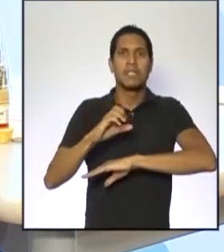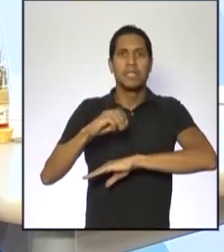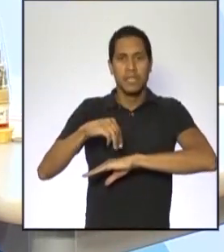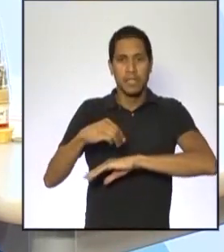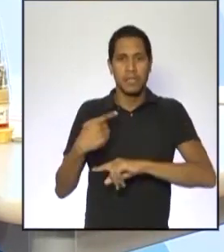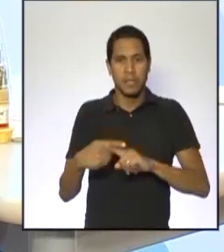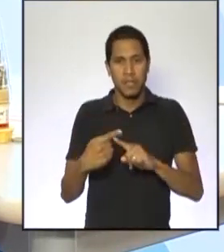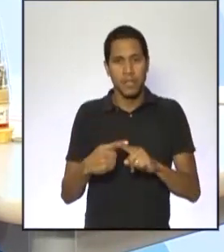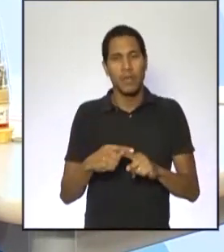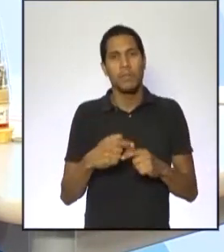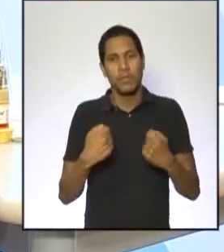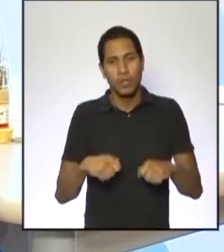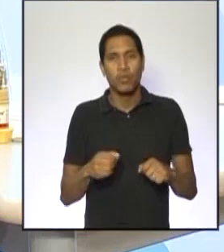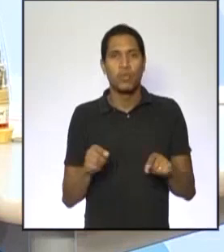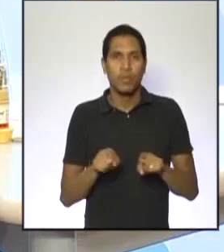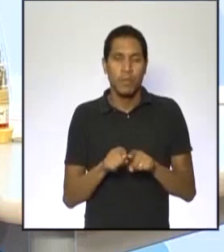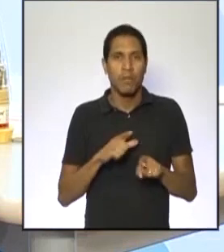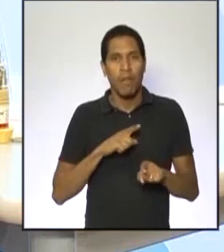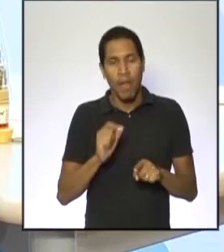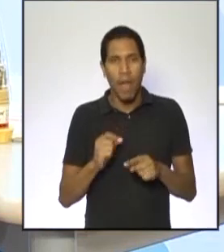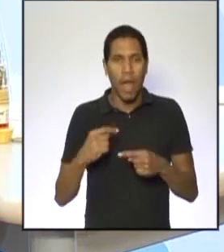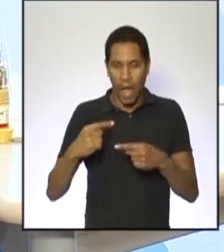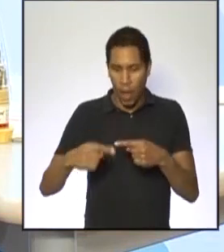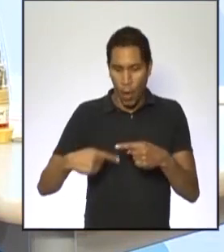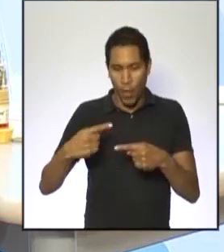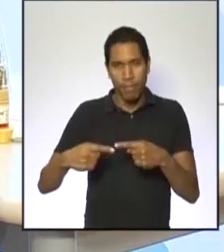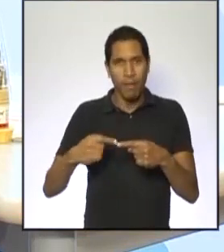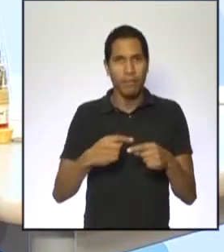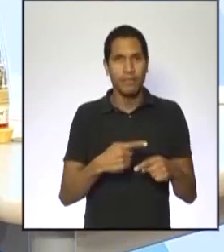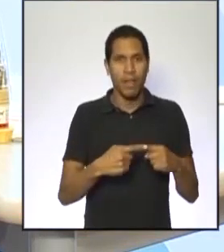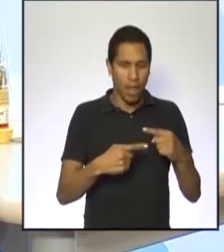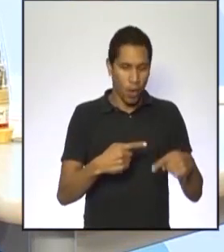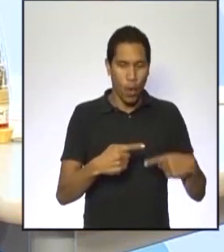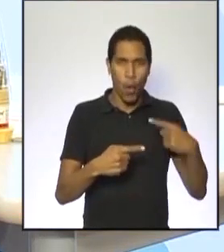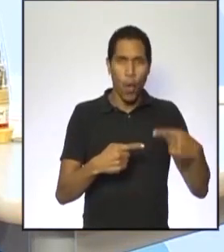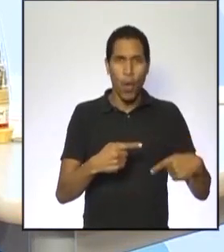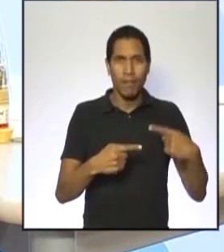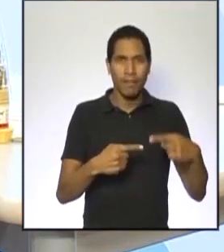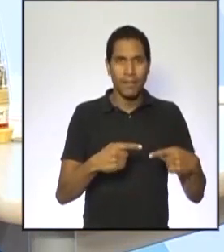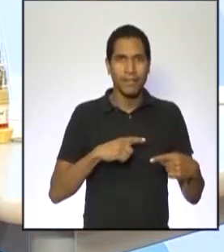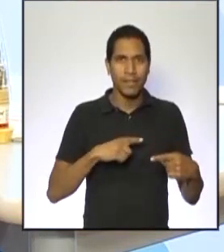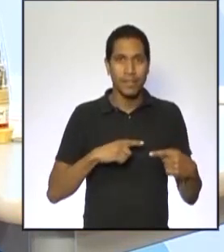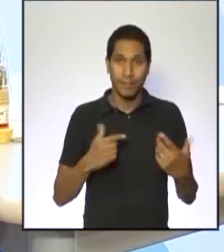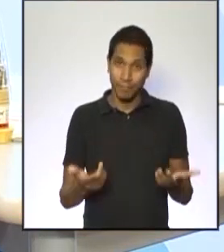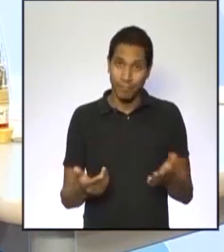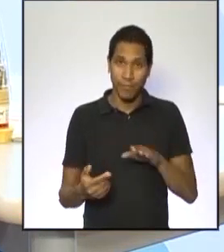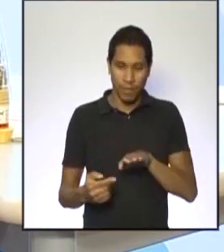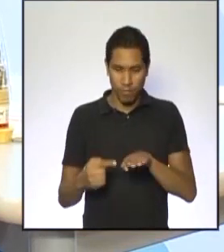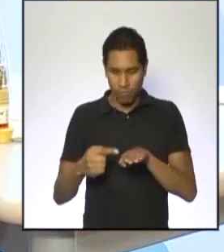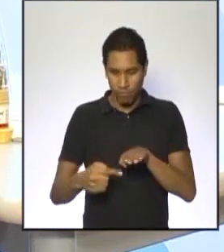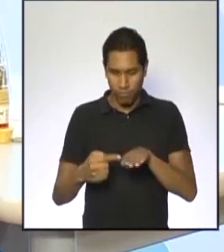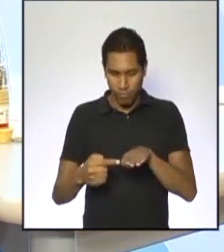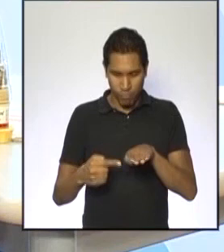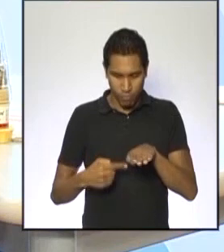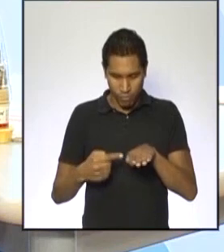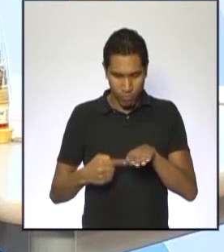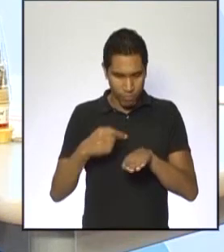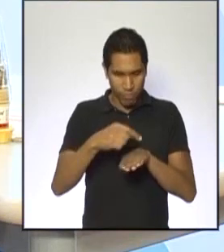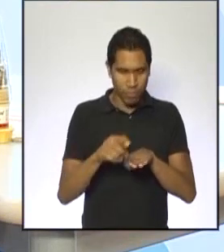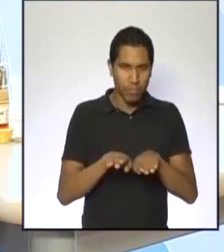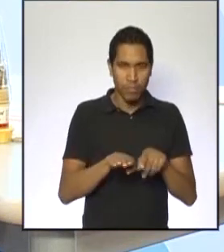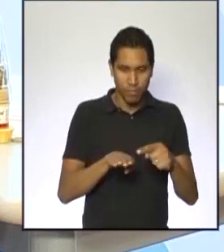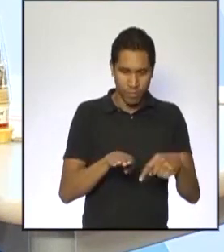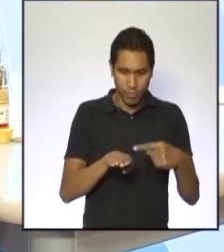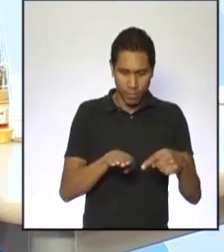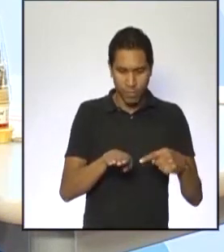eixo aqui, ó. Eu vou fazer as rodinhas disso. E para poder fixar, então, eu vou fixar o canudo aqui,